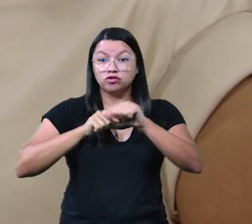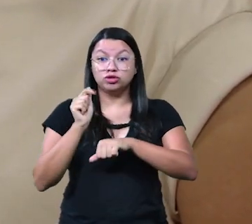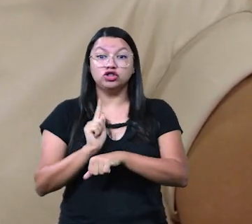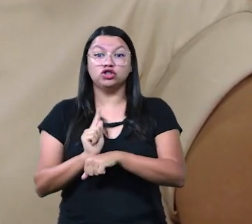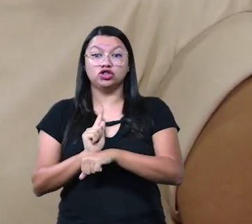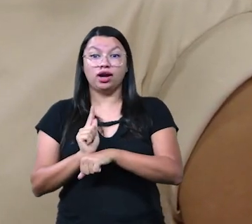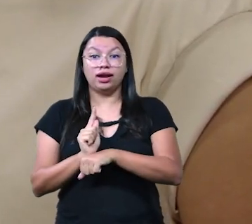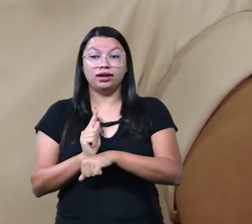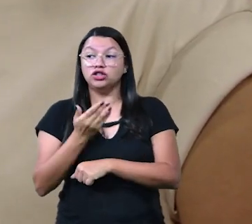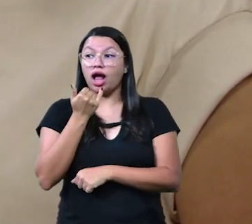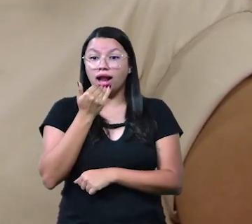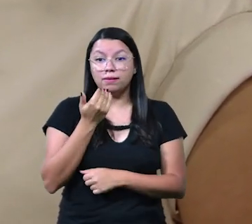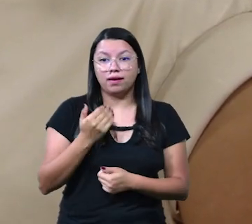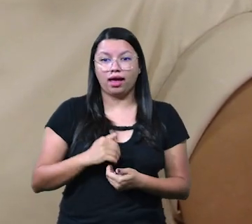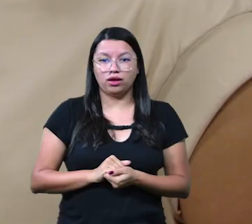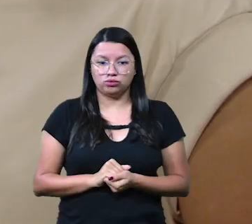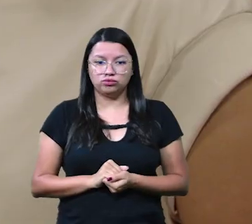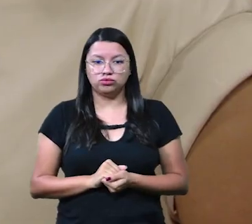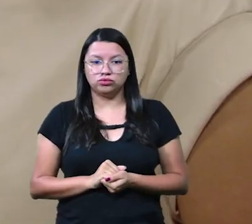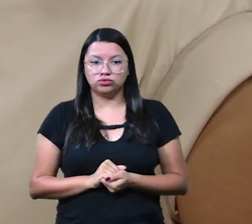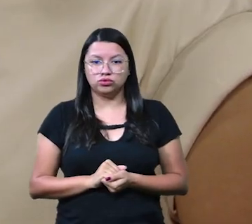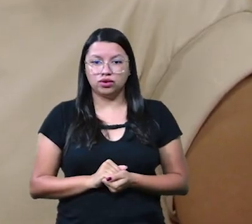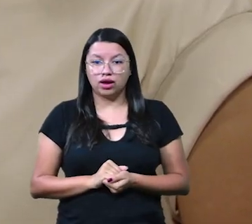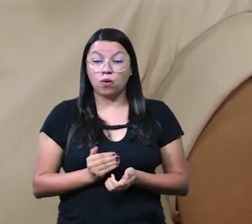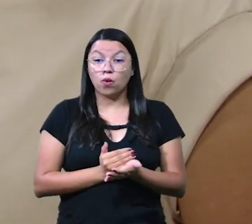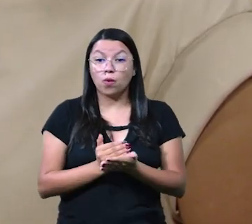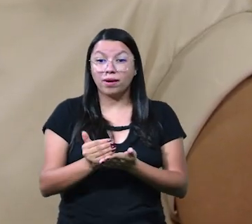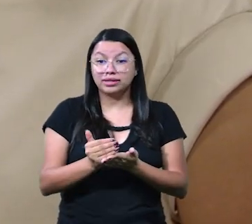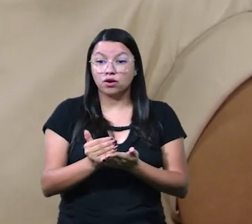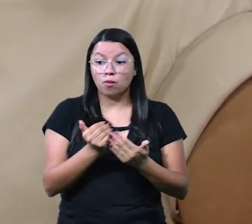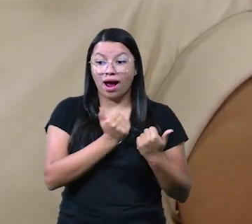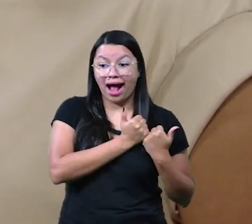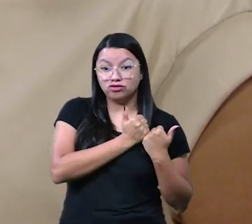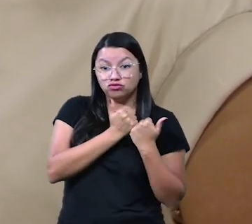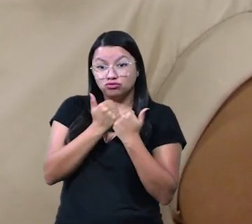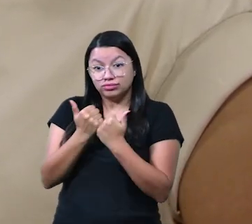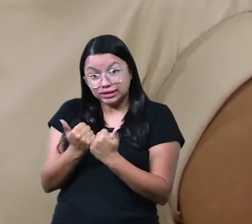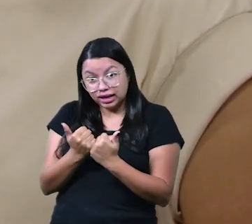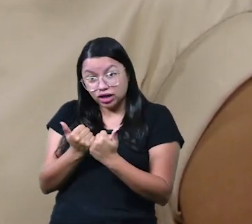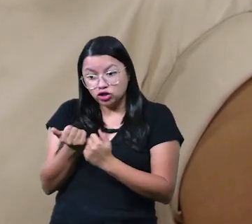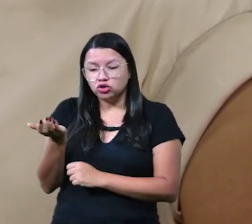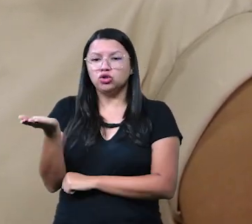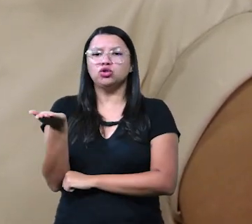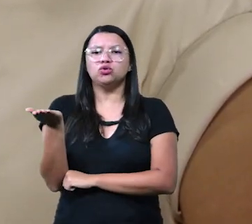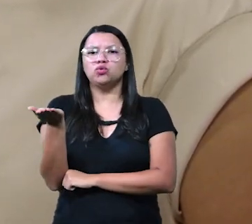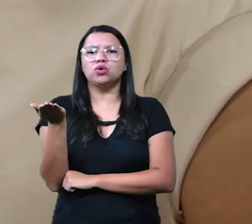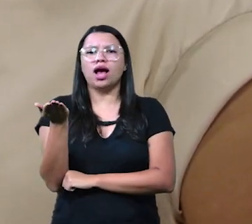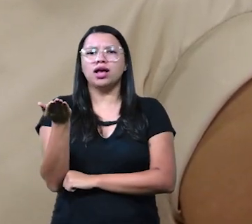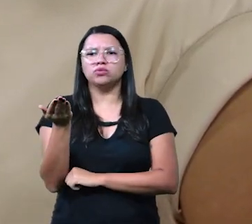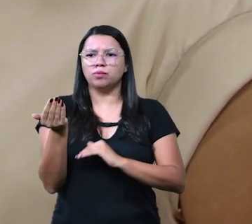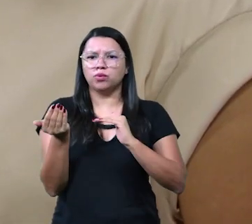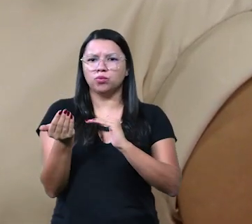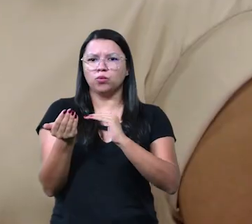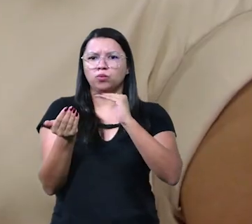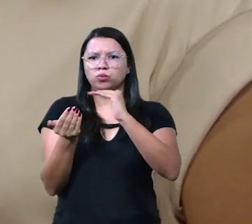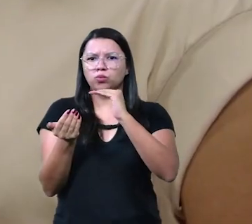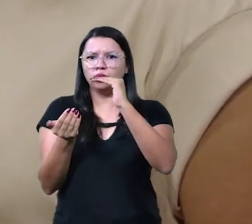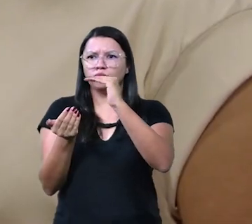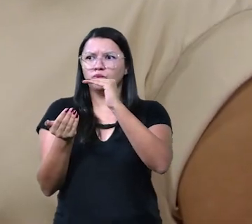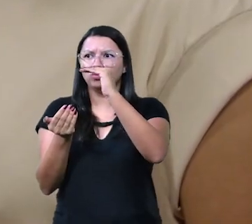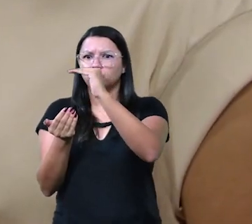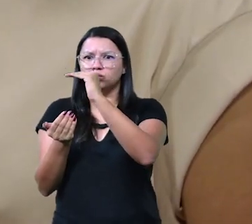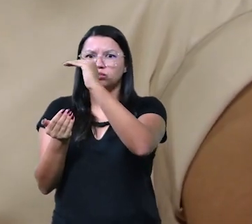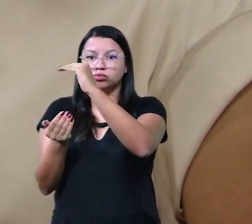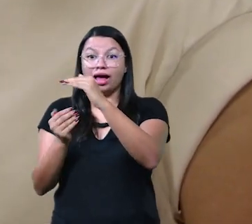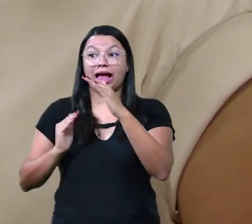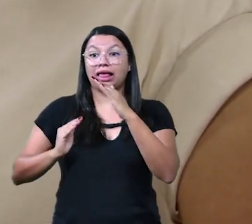e bebidas, né? O cumim ele é auxiliar de garçom, né? Então depois ele vira garçom, ele vira maître, ele vai virando gerente de alimentos e bebidas. Então a